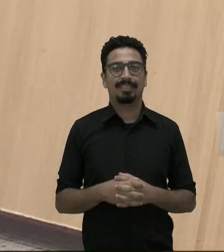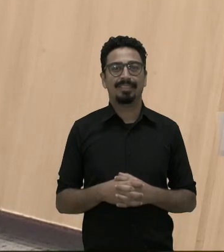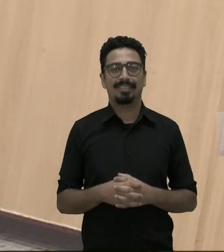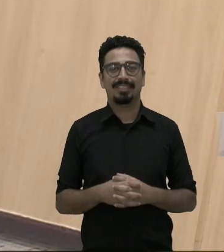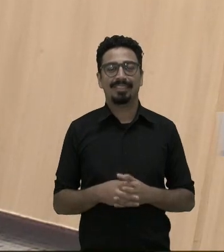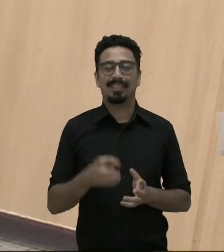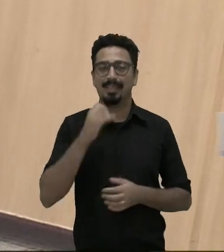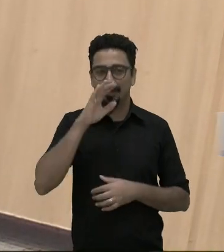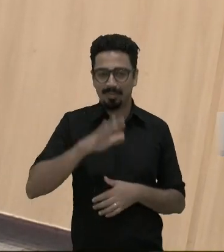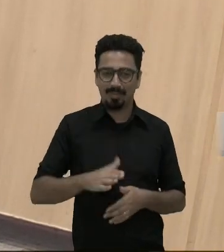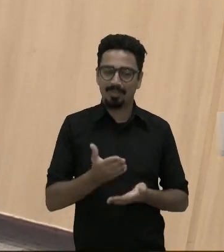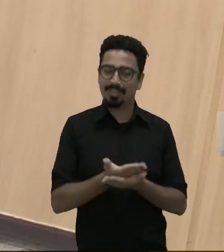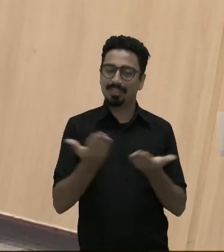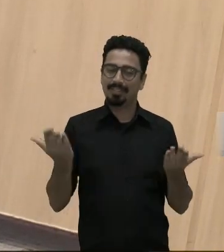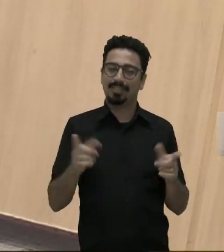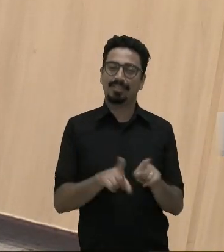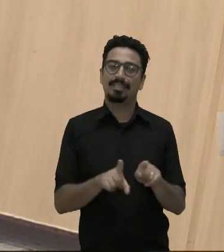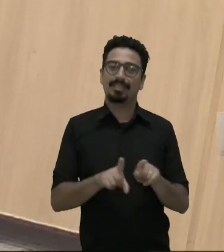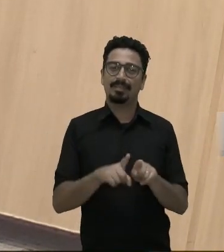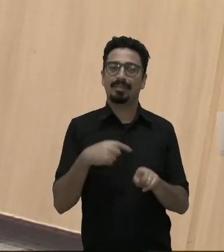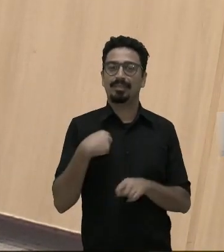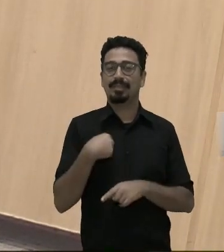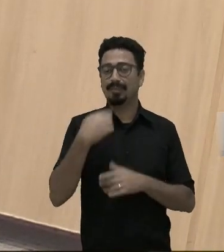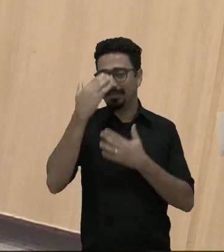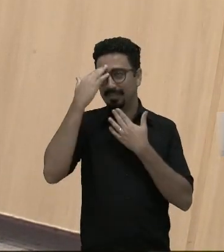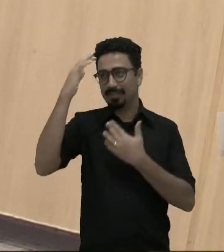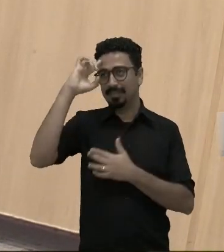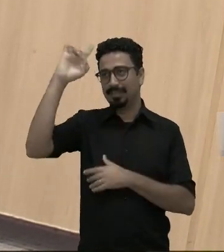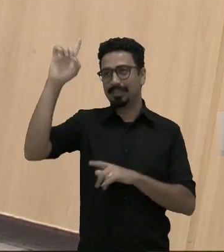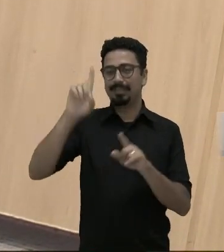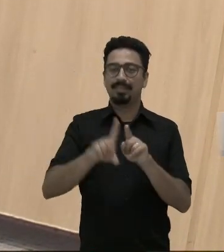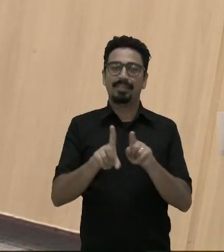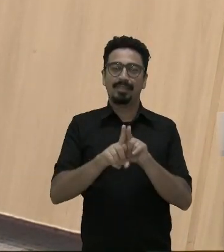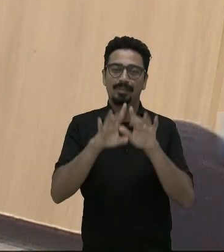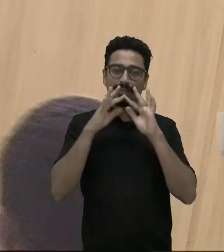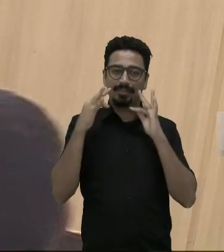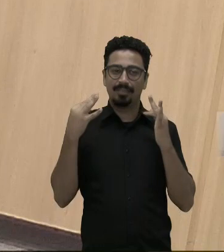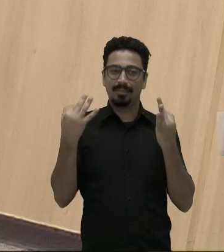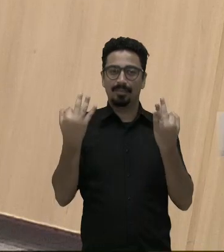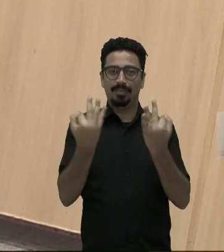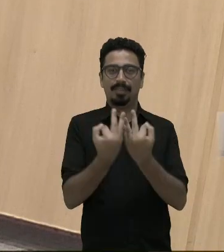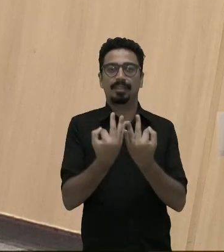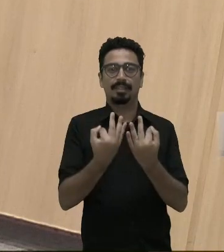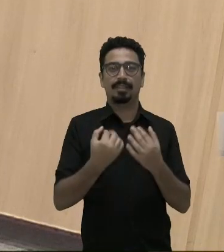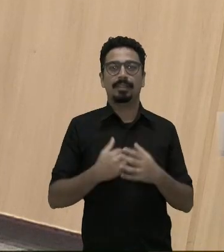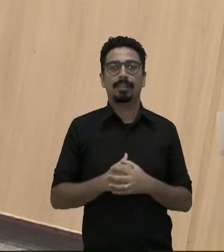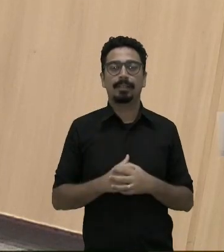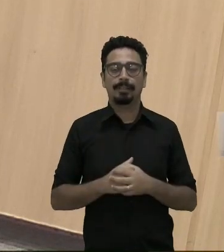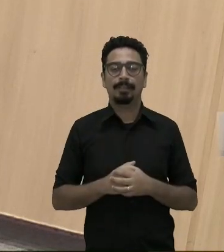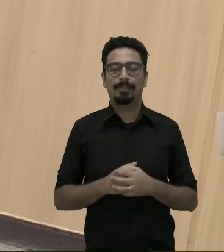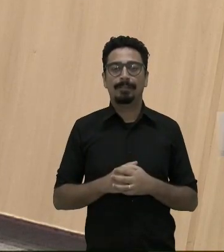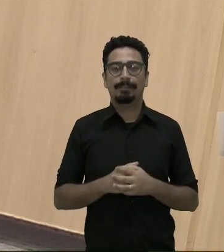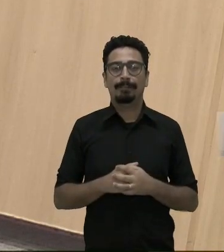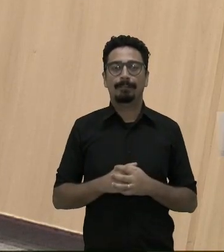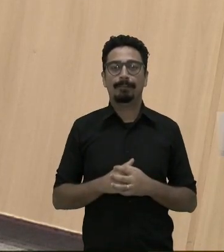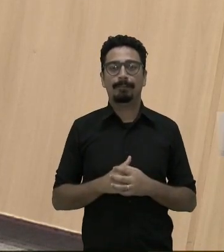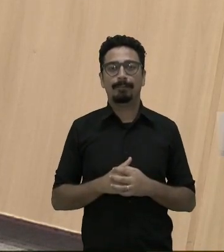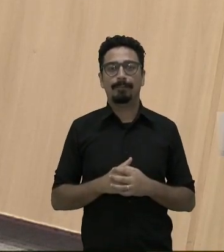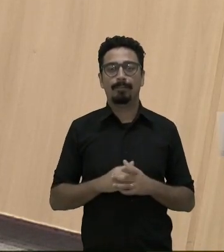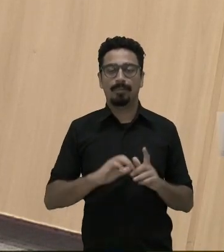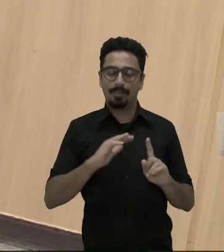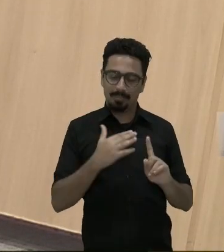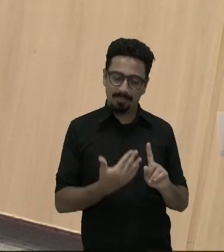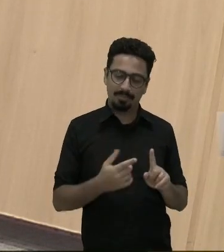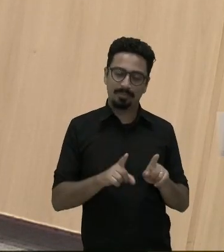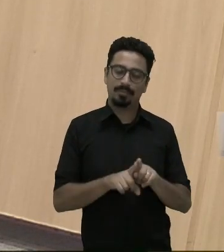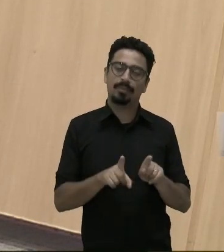Boa tarde a todos, né? Gostaria de agradecer primeiramente a Deus, minha família, né, que está aqui nesse momento, e dizer que é uma honra, né, estar